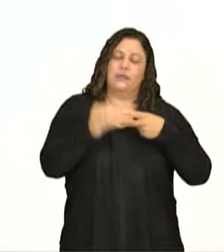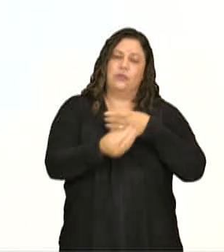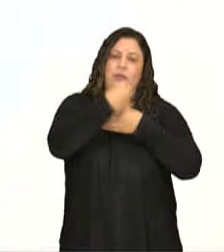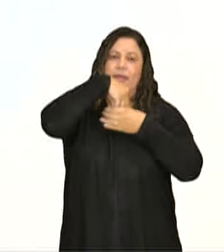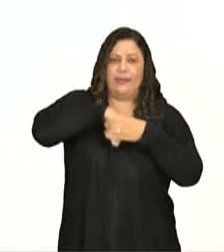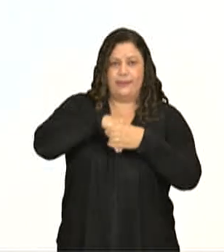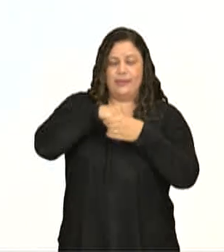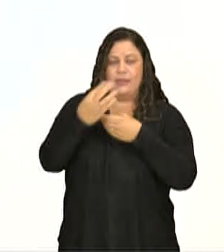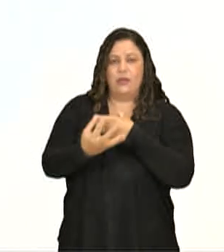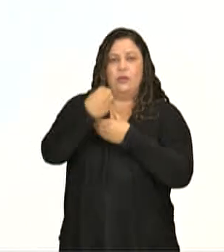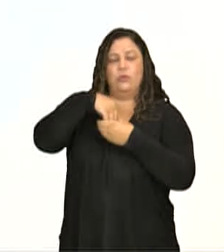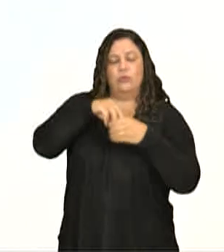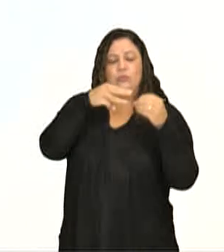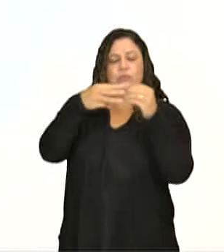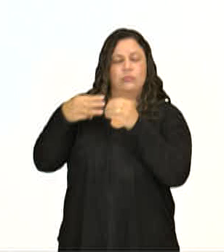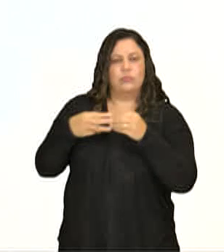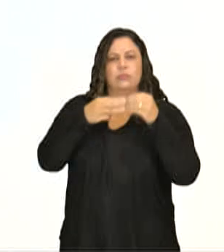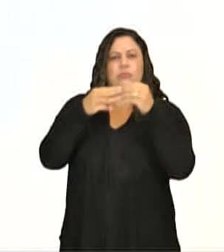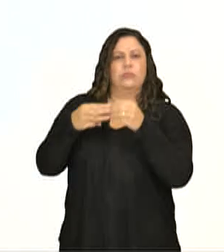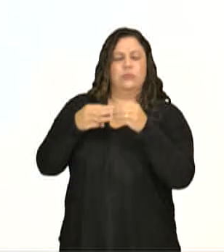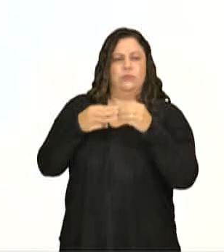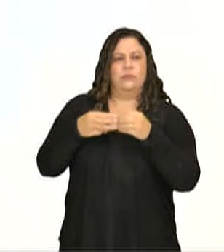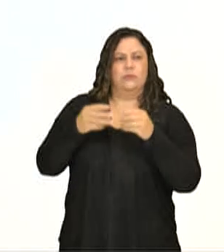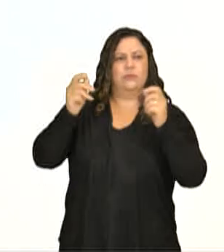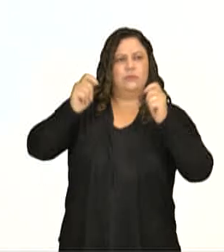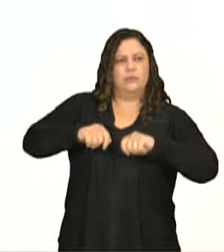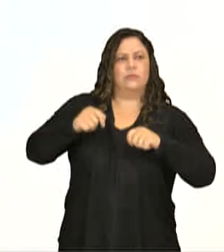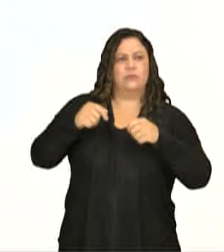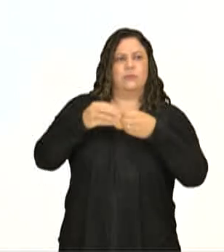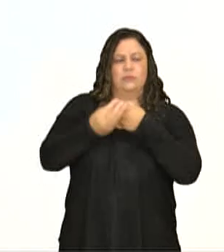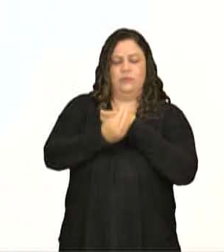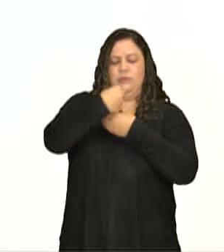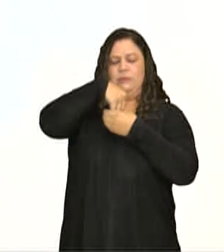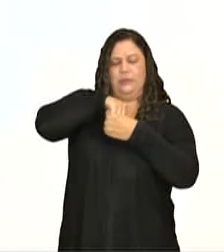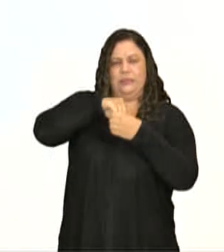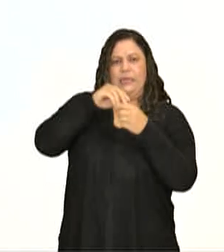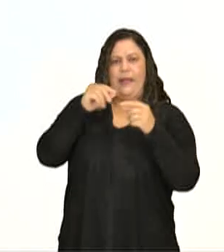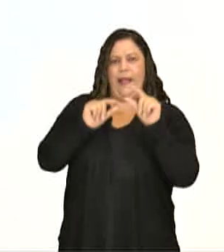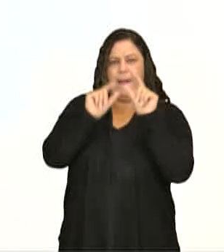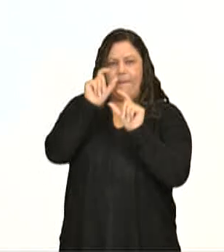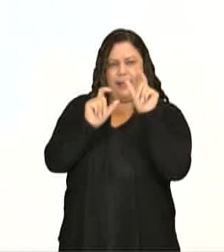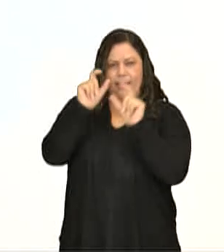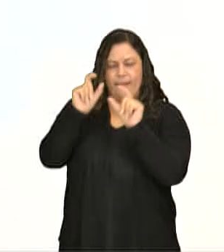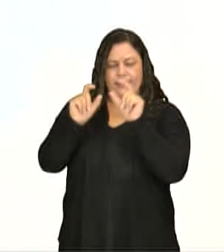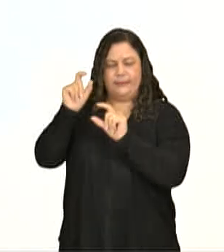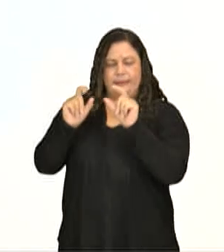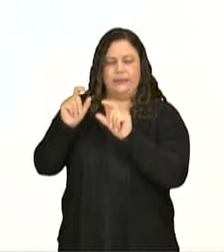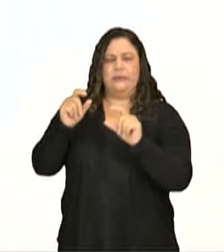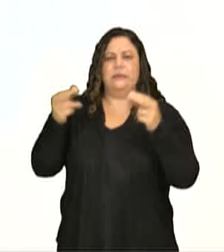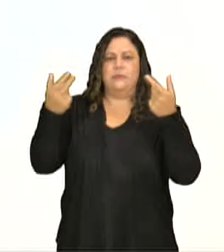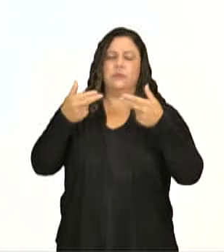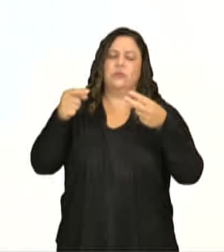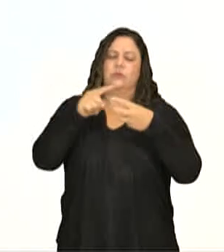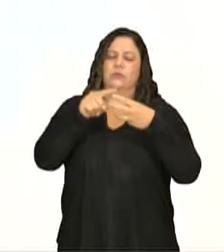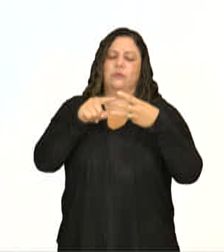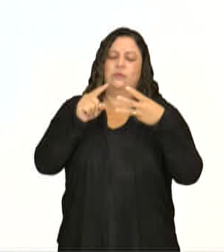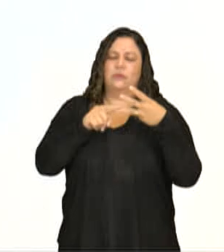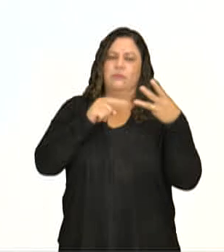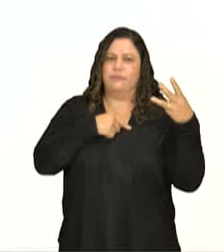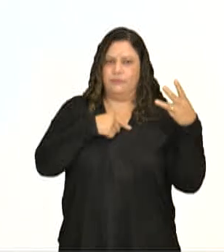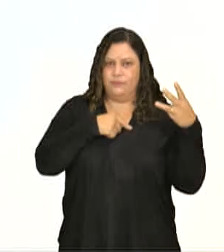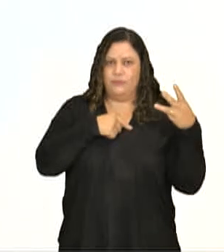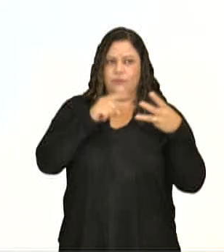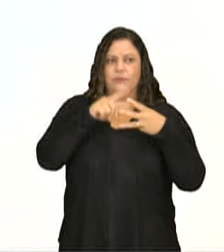entrada de partículas na célula por meio de vesículas chamadas endossomos. Muito bem, pode ocorrer de três formas: na forma